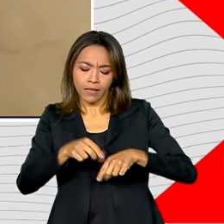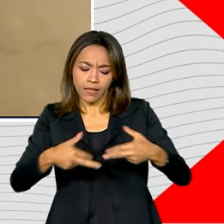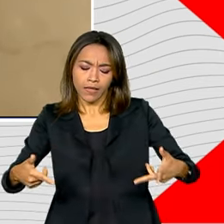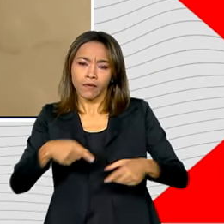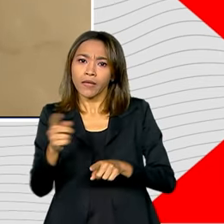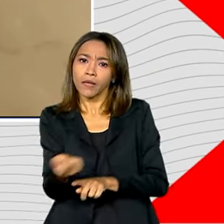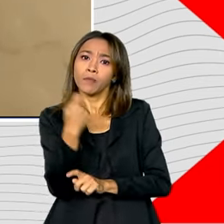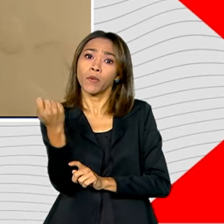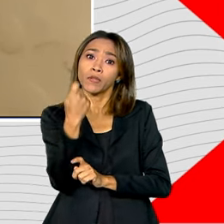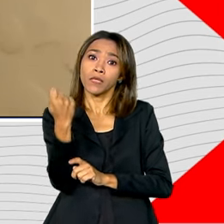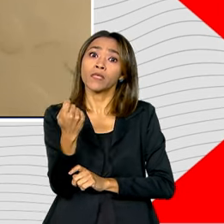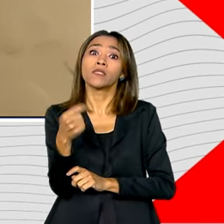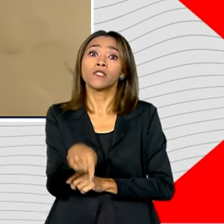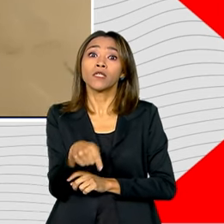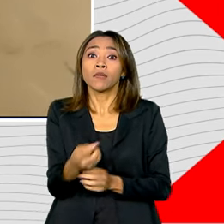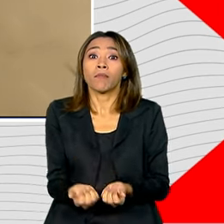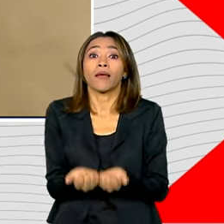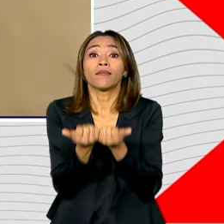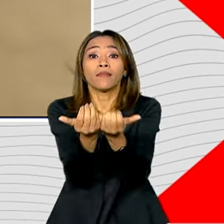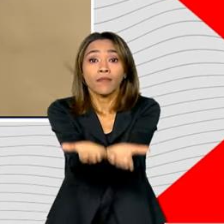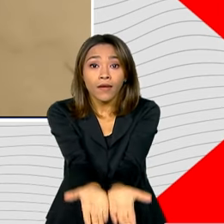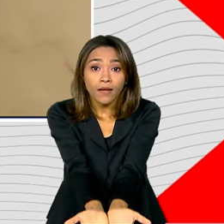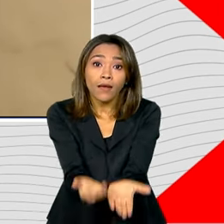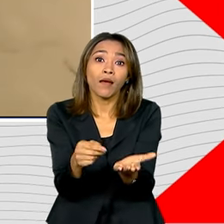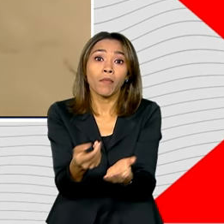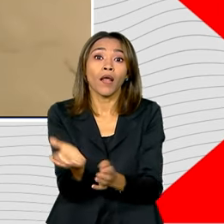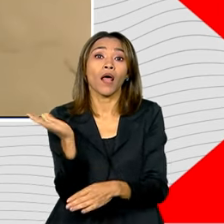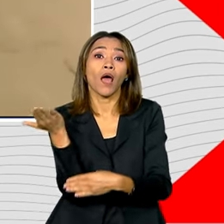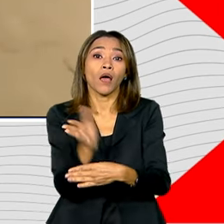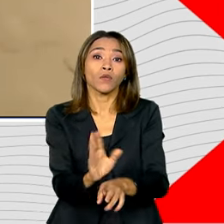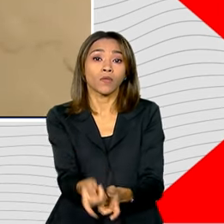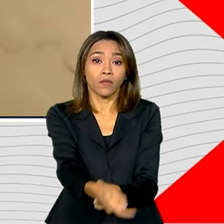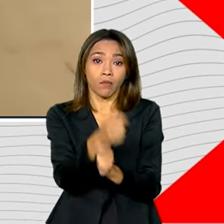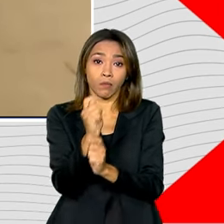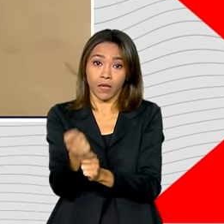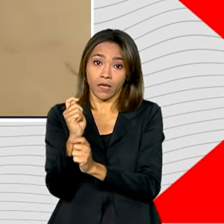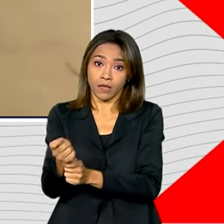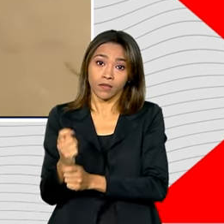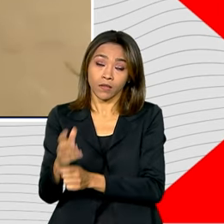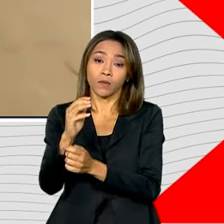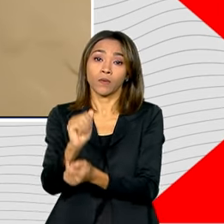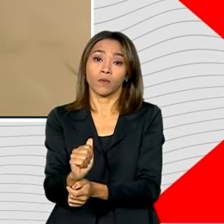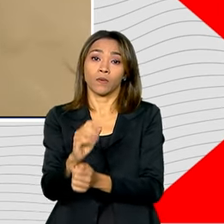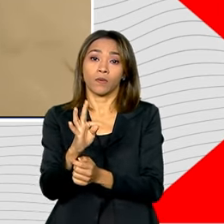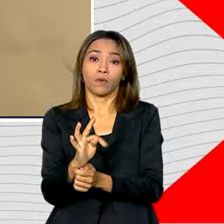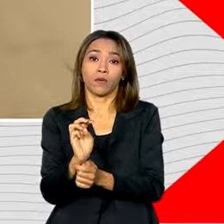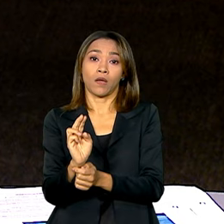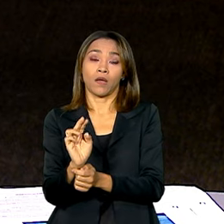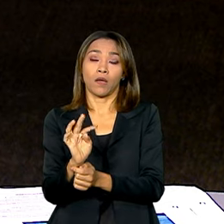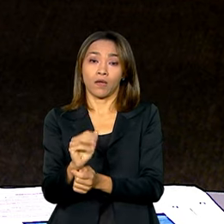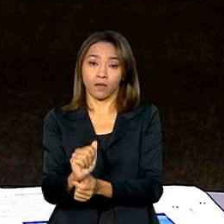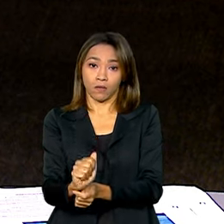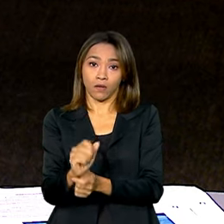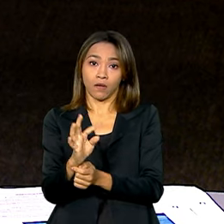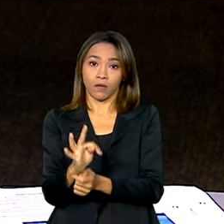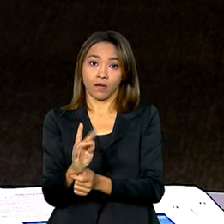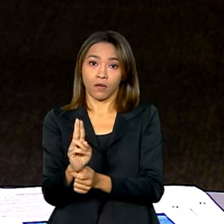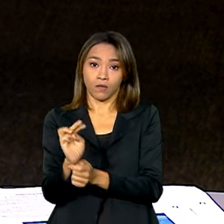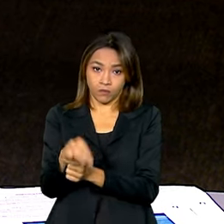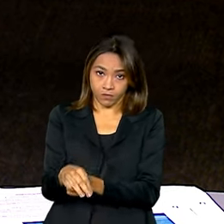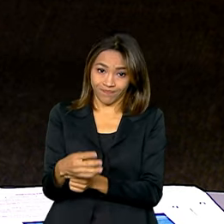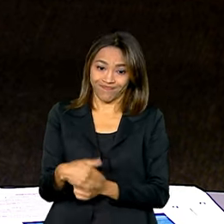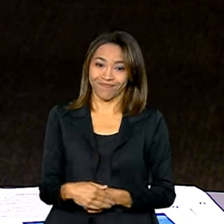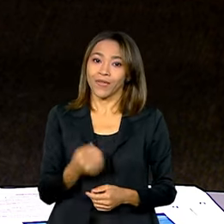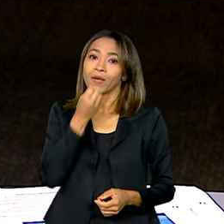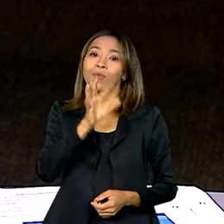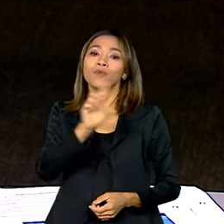do atum possa ser entregue aqui ao Rio Grande do Norte, possa começar a operar aqui no estado. Bom dia, Tiago. Prazer aí. Muito